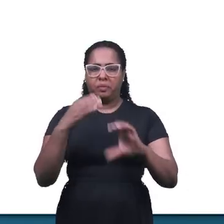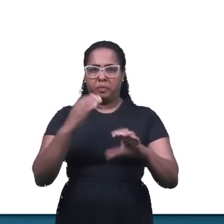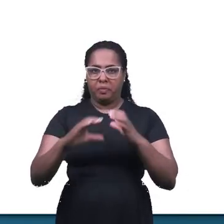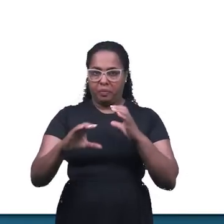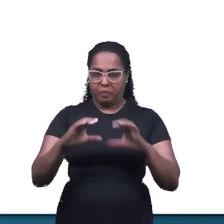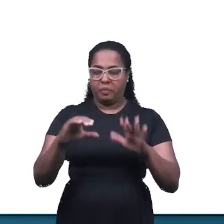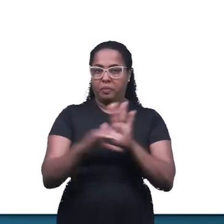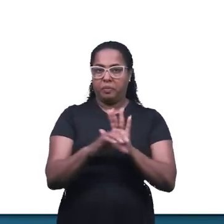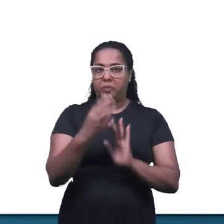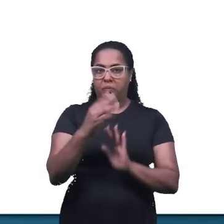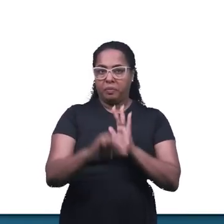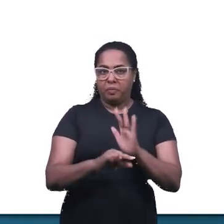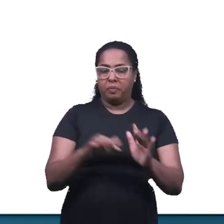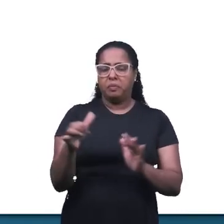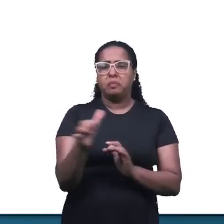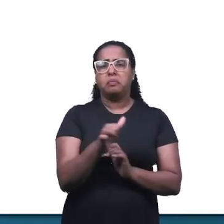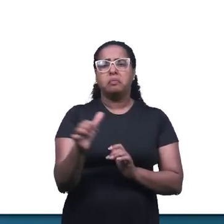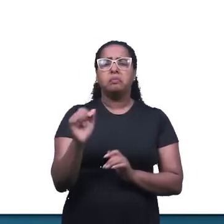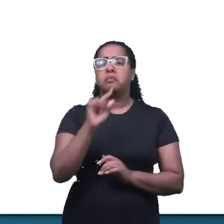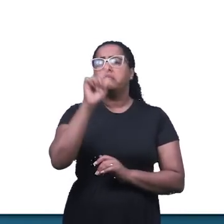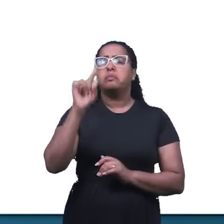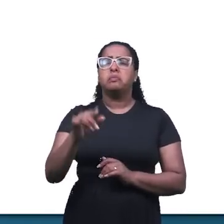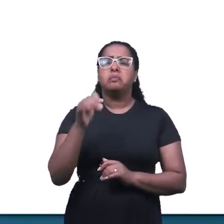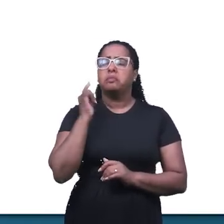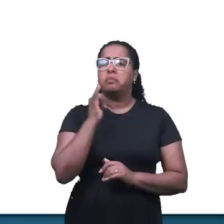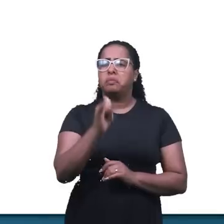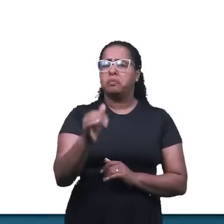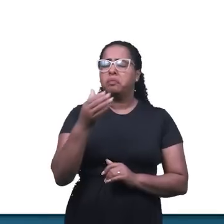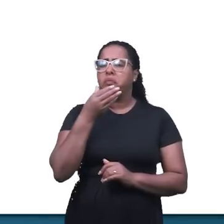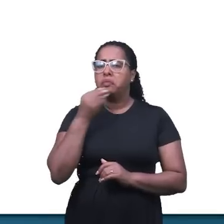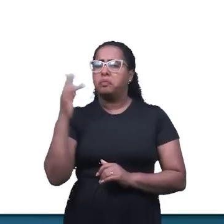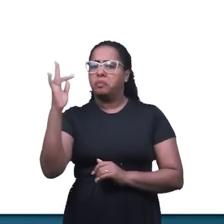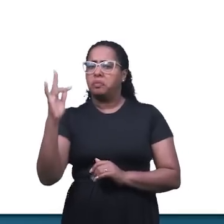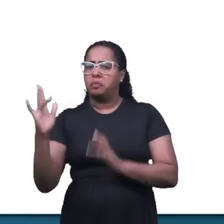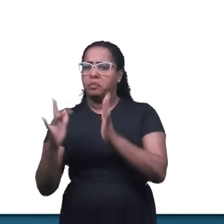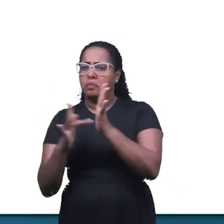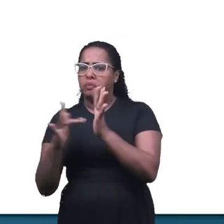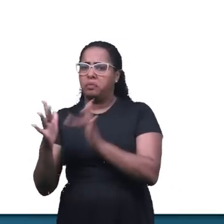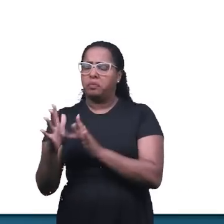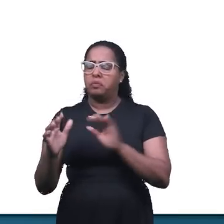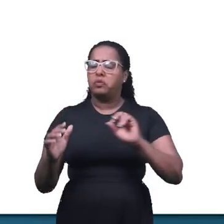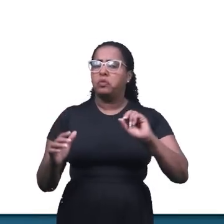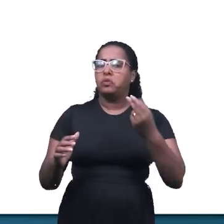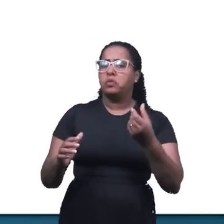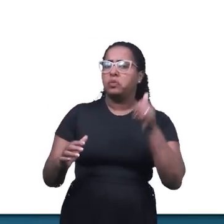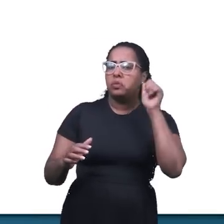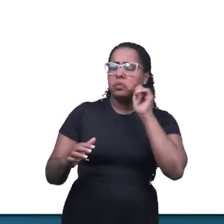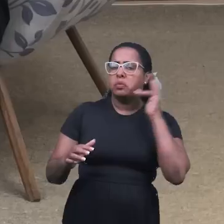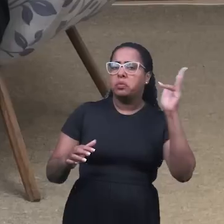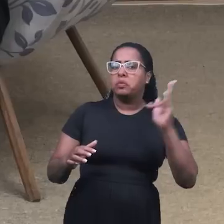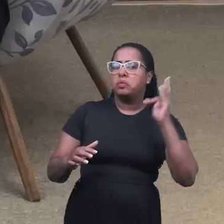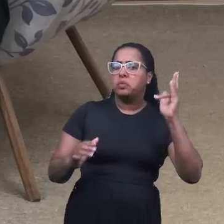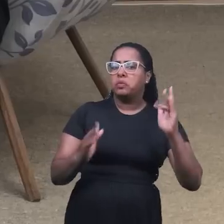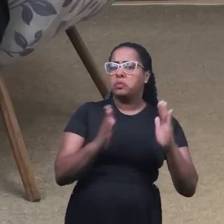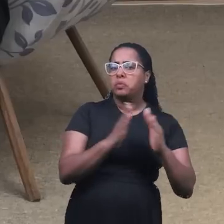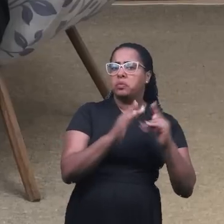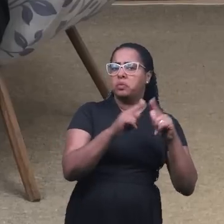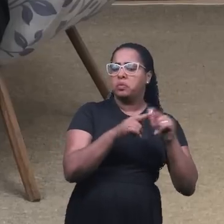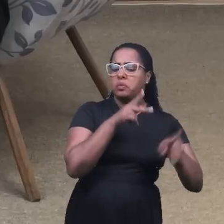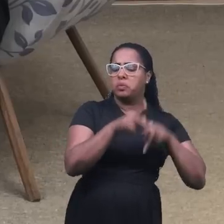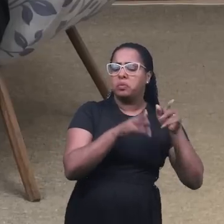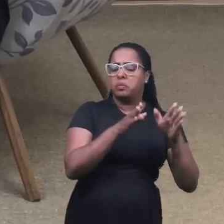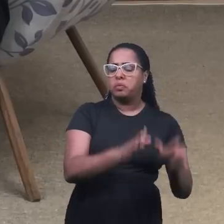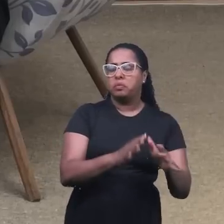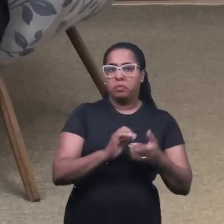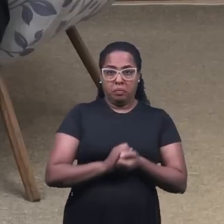capítulo 3, verso 11, quem está falando? O noivo, Jesus, ou a noiva, a Igreja? Quem vai responder